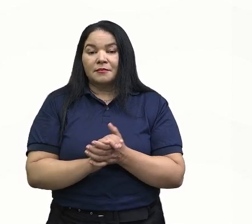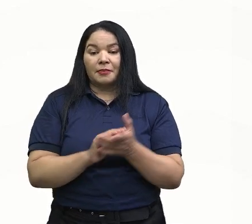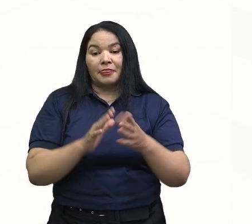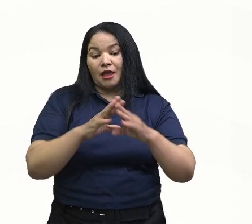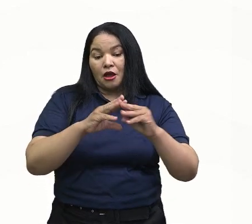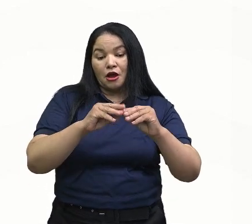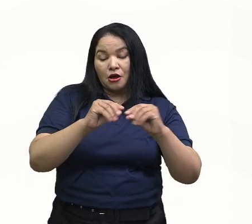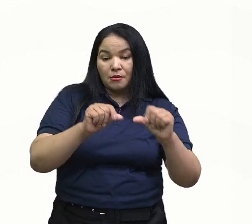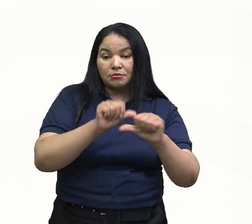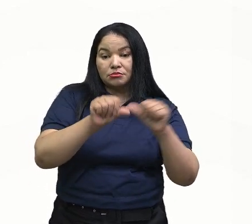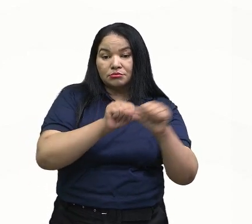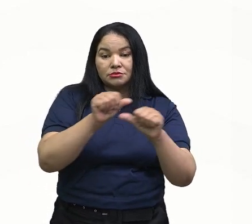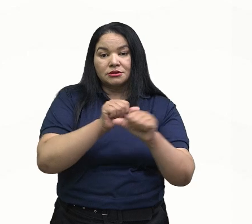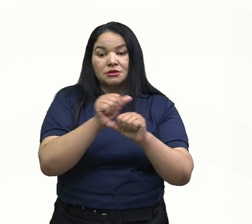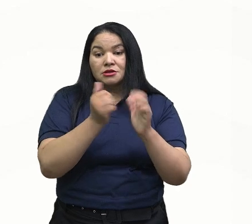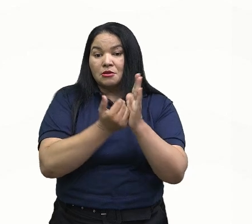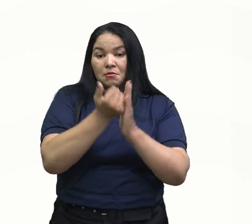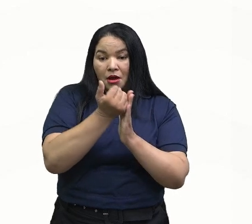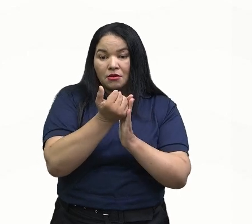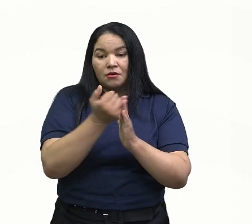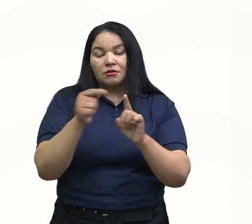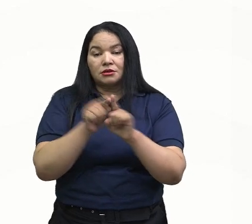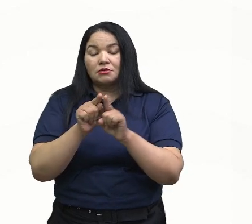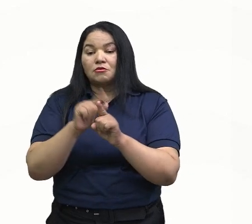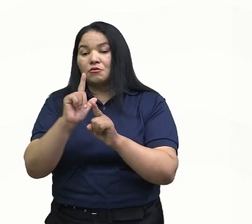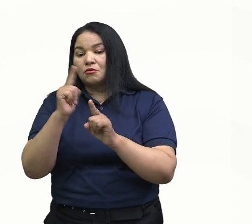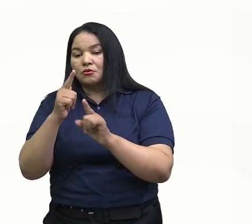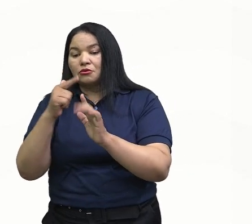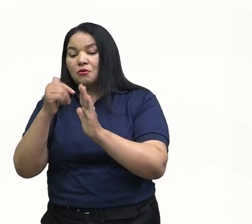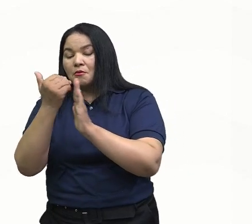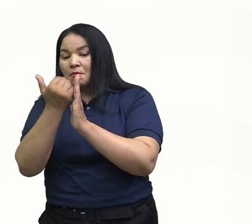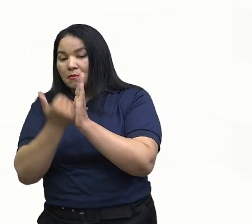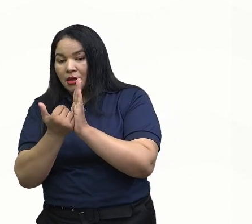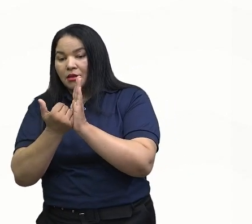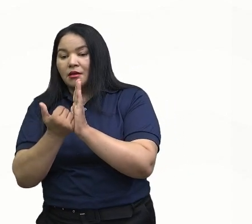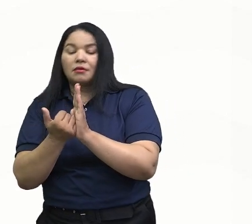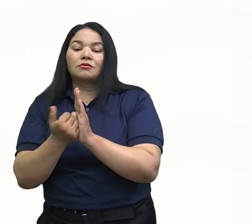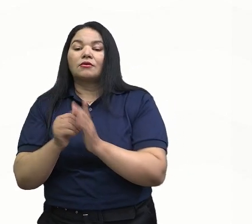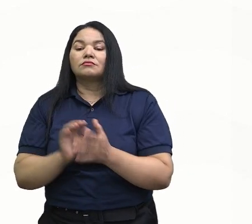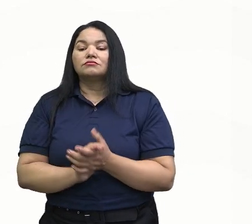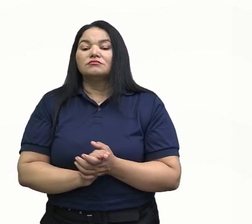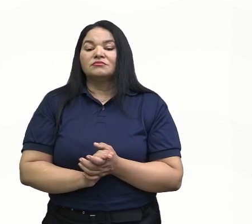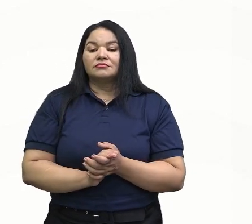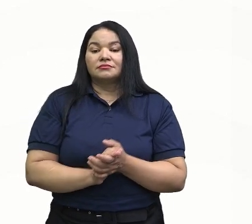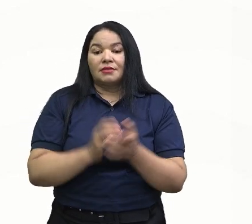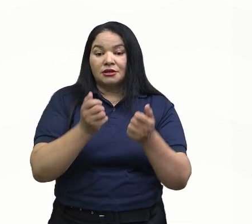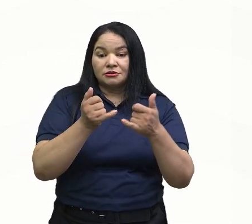alto. Vocês acabaram de ver que nós falamos de metais.